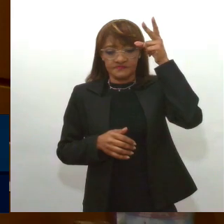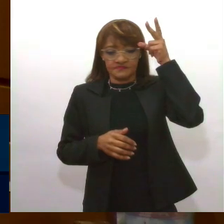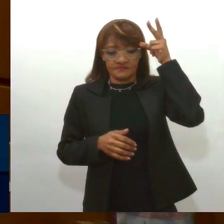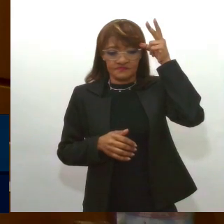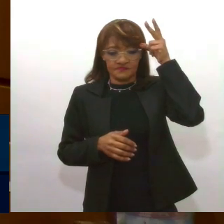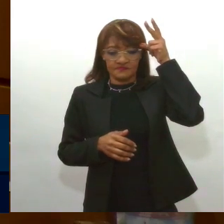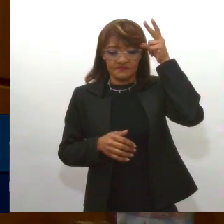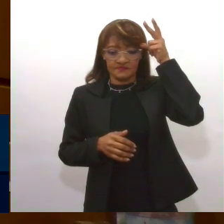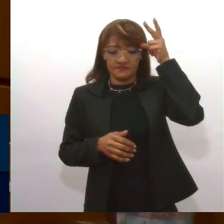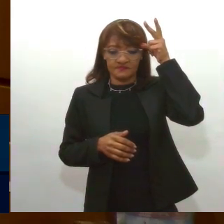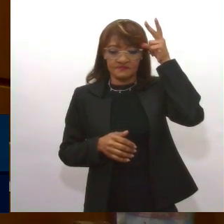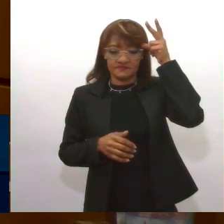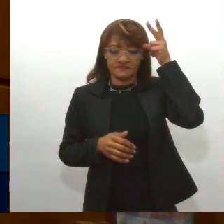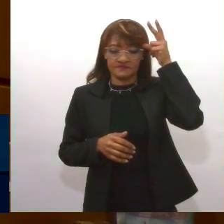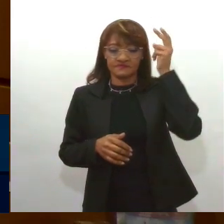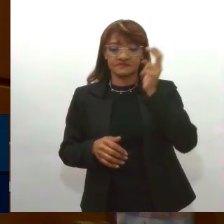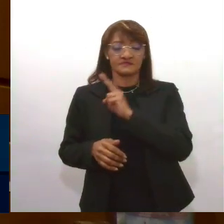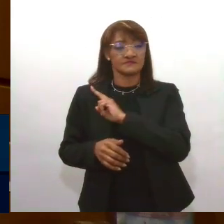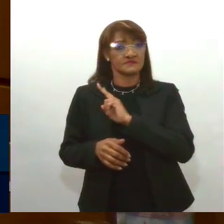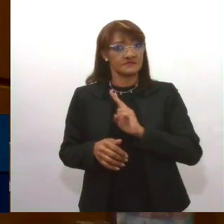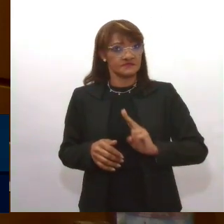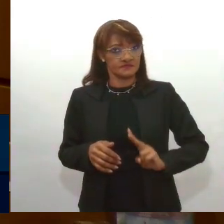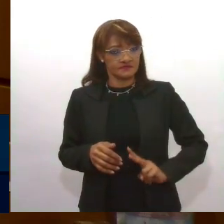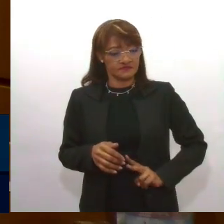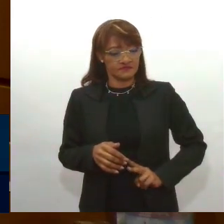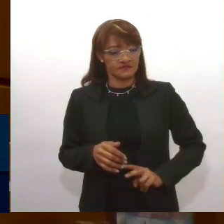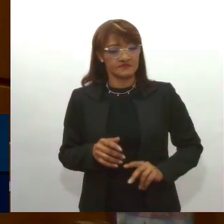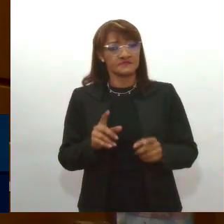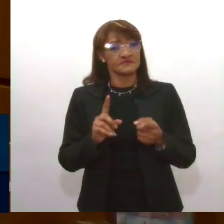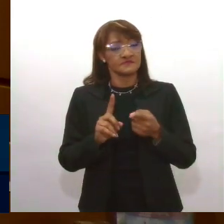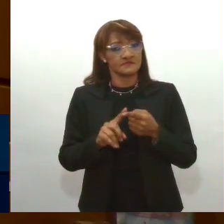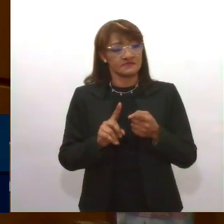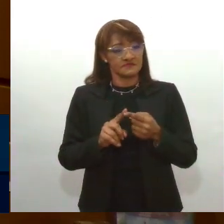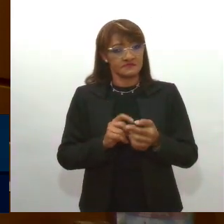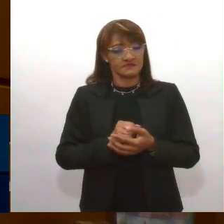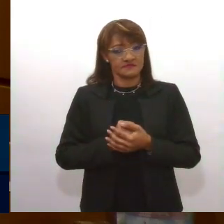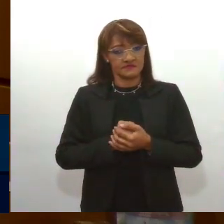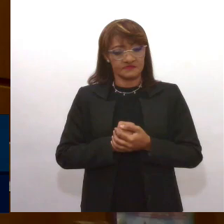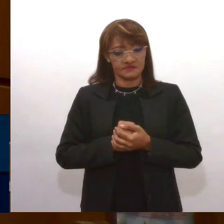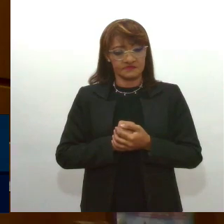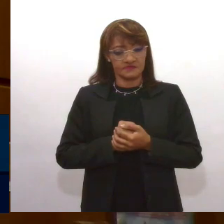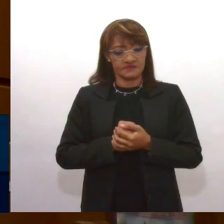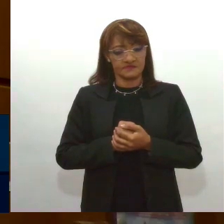vereadores mas quero fazer aqui uma saudação